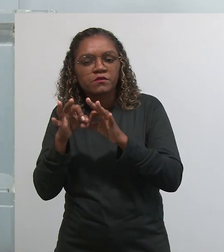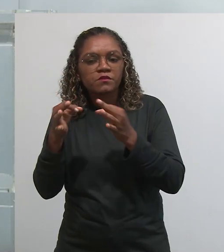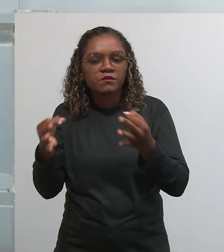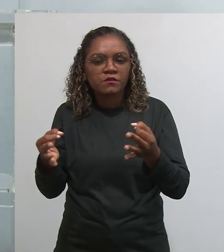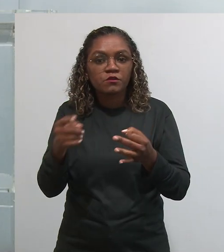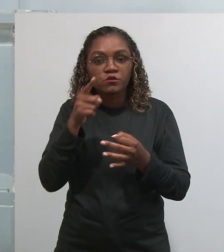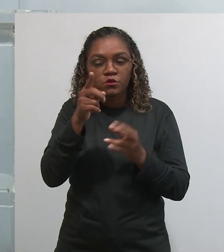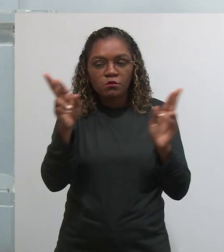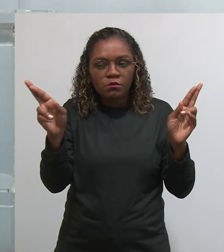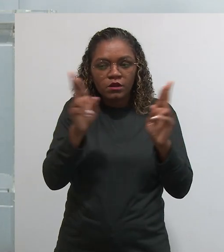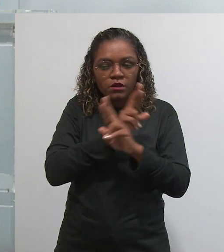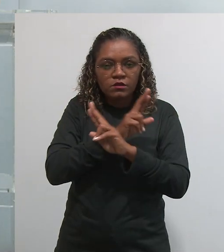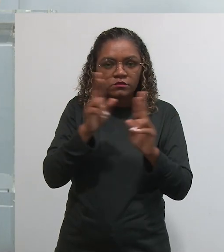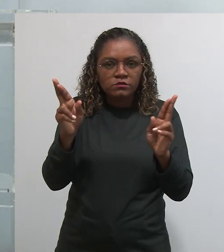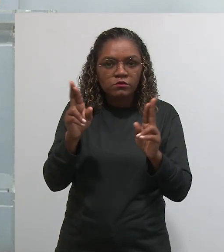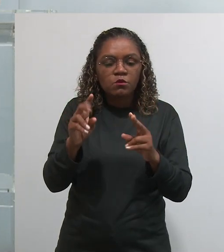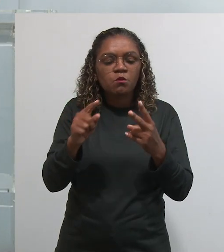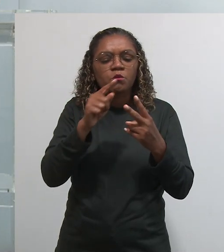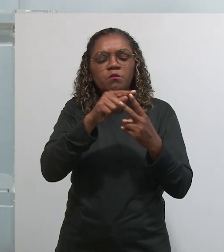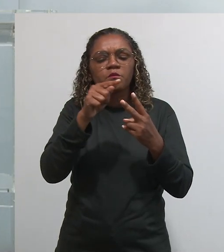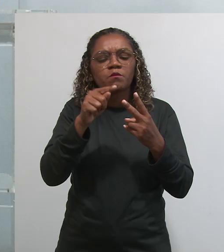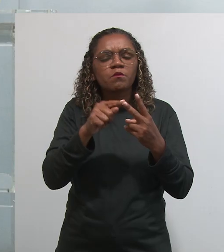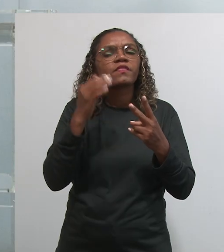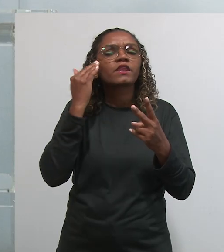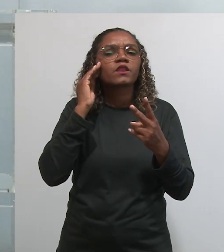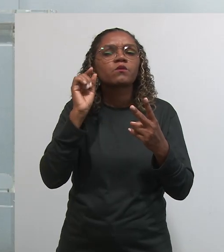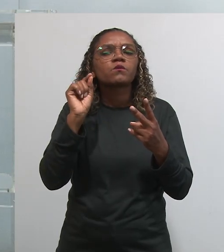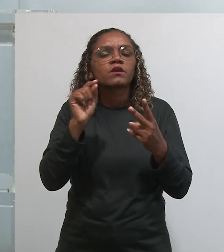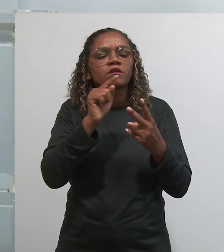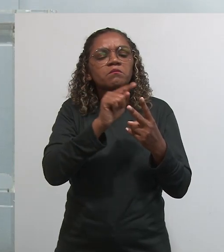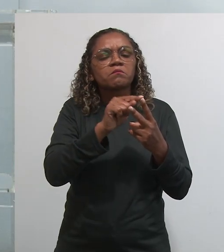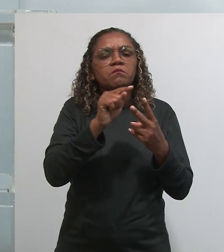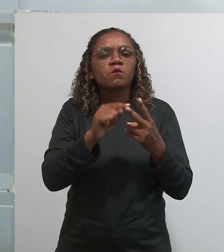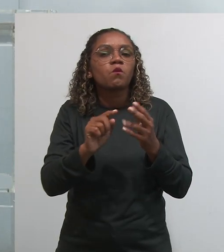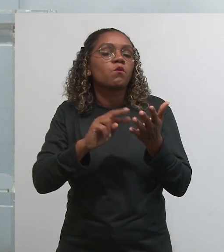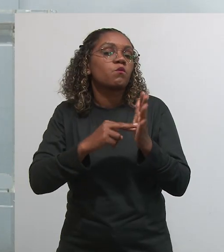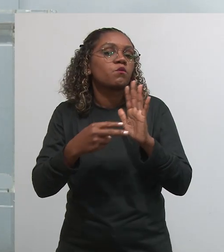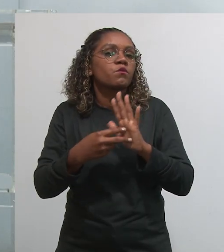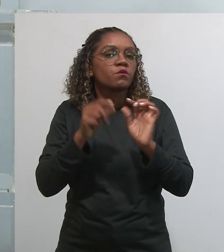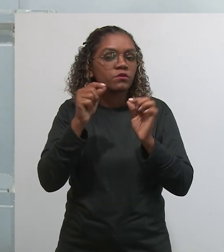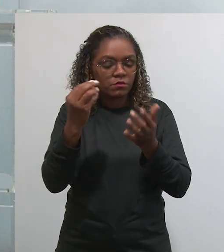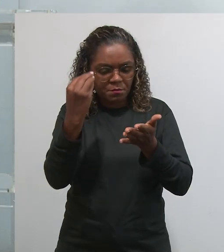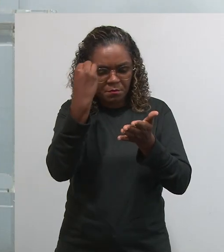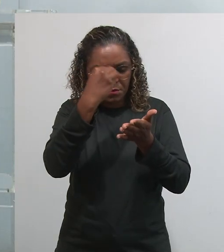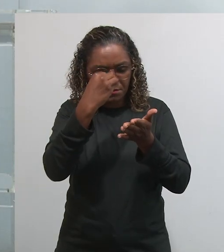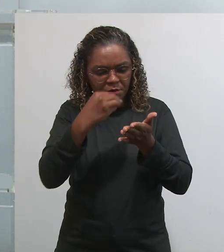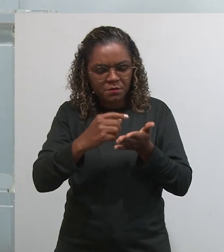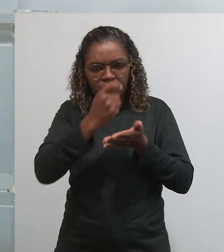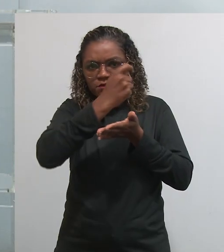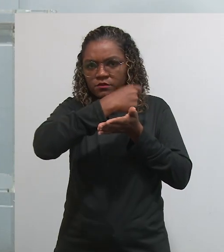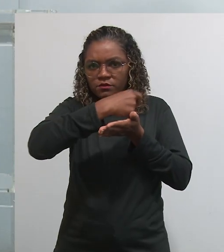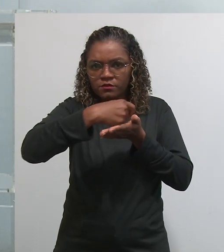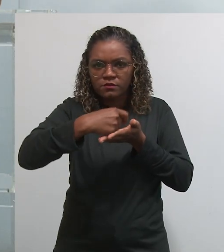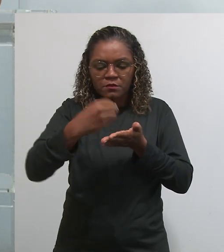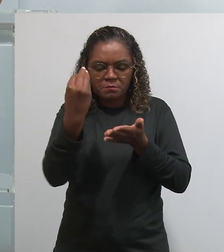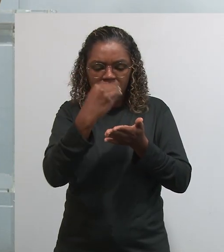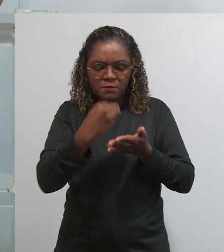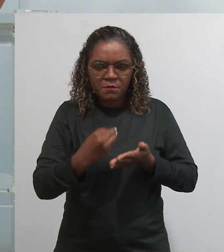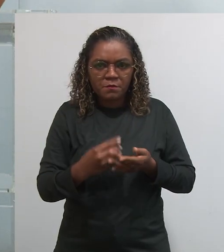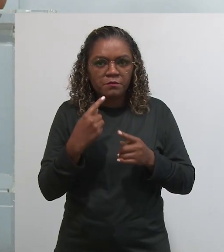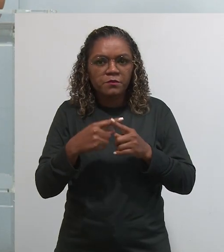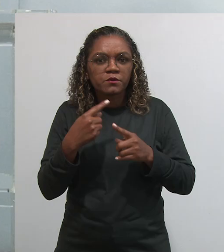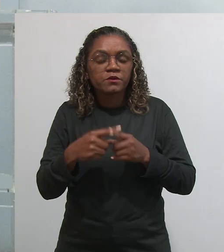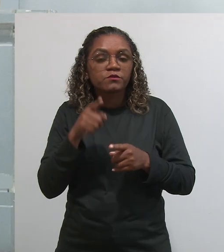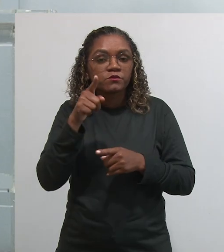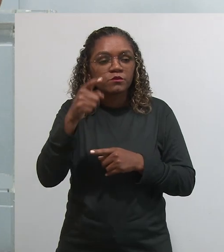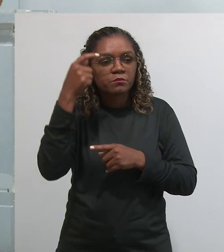uma relaçãozinha com o que você entende por senso crítico, o que você entende por senso comum. Escreve isso, porque são